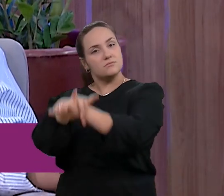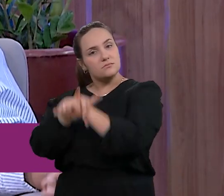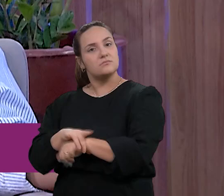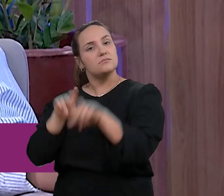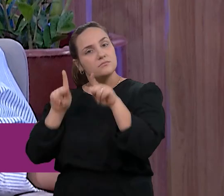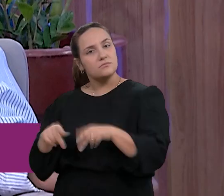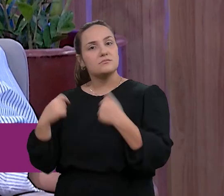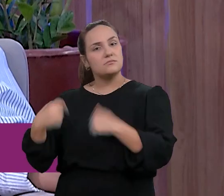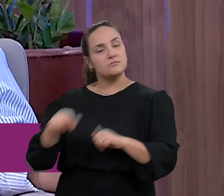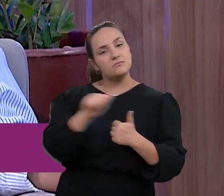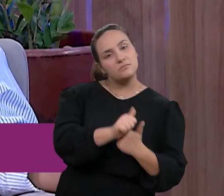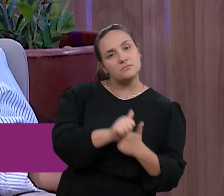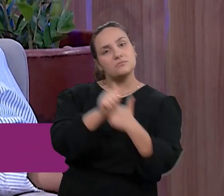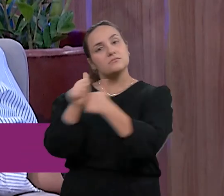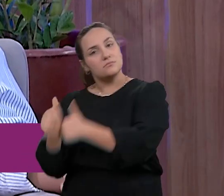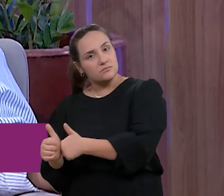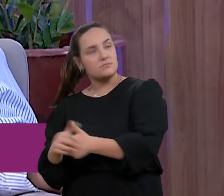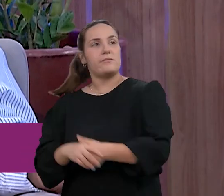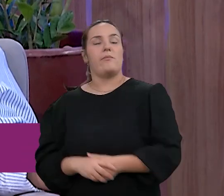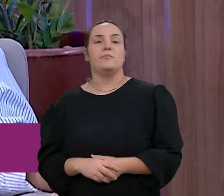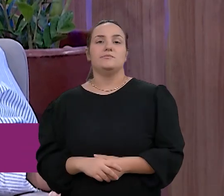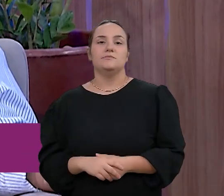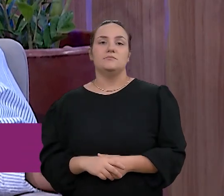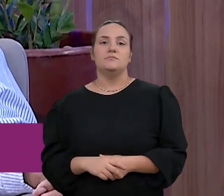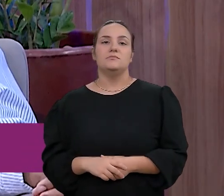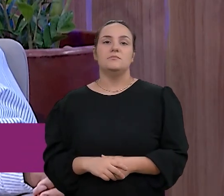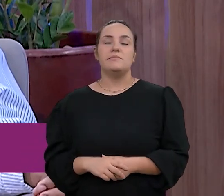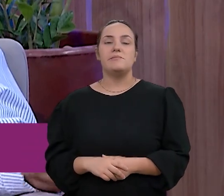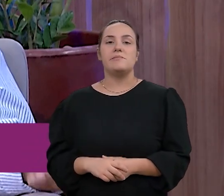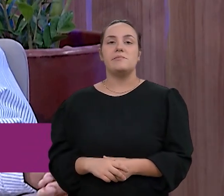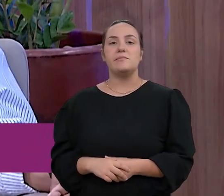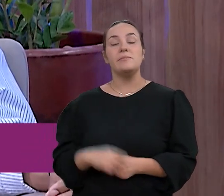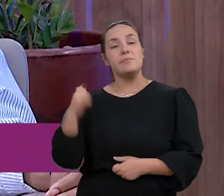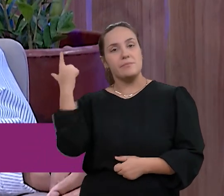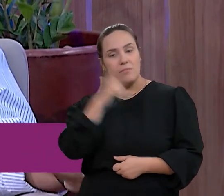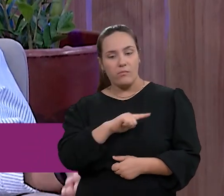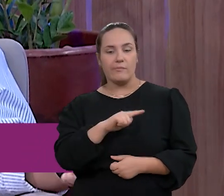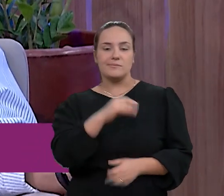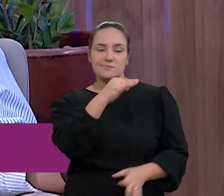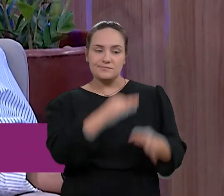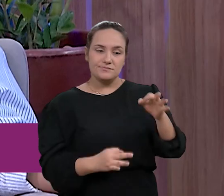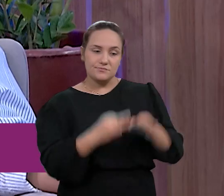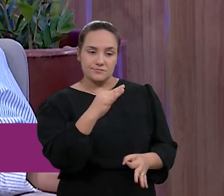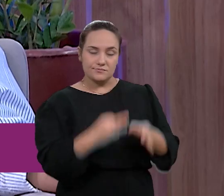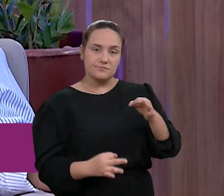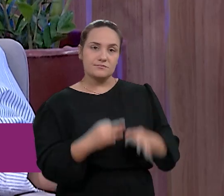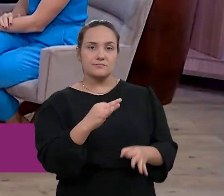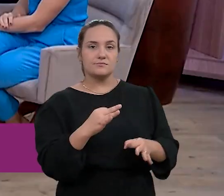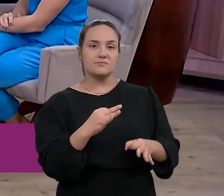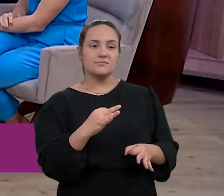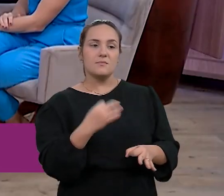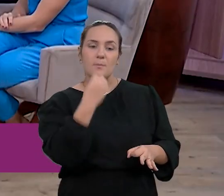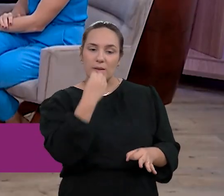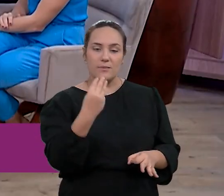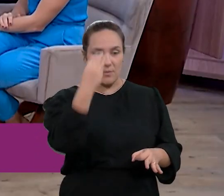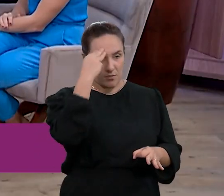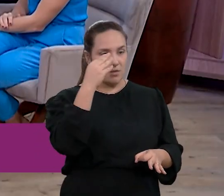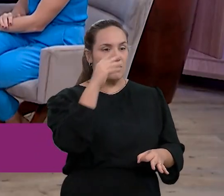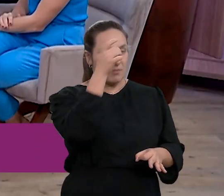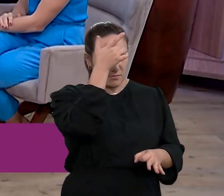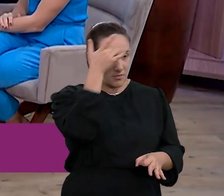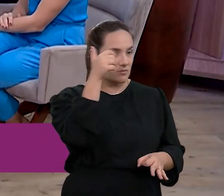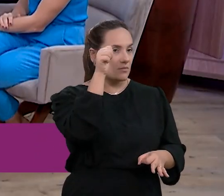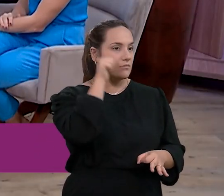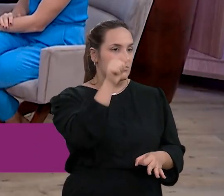públ pública acompanho de perto essas situações tanto para garantir a justiça e a memória dessa mulher quanto para garantir que essa